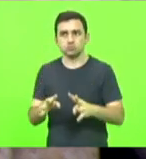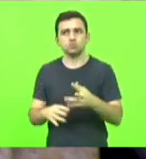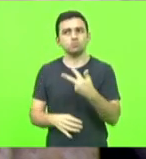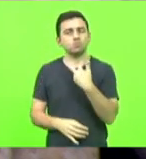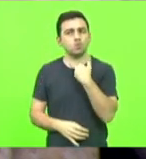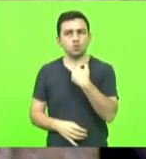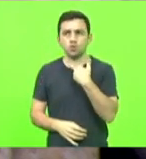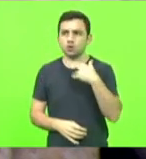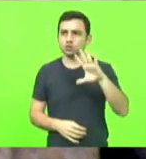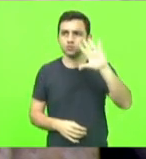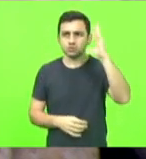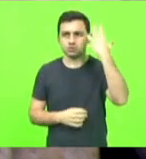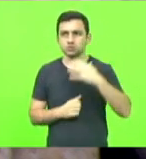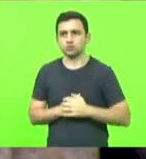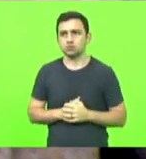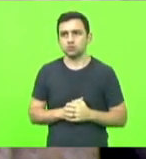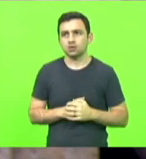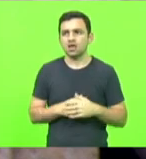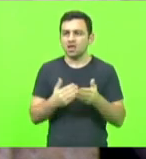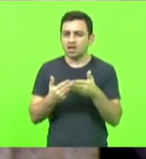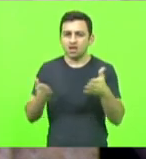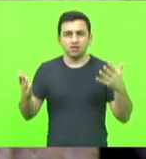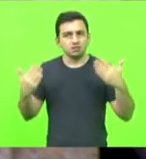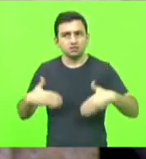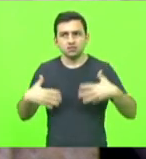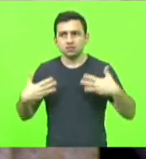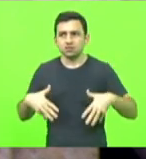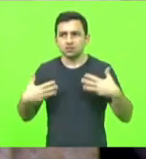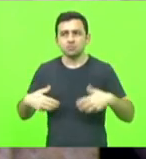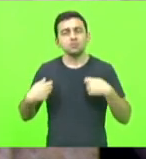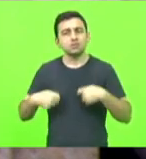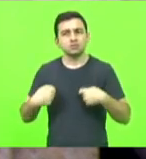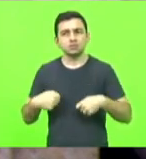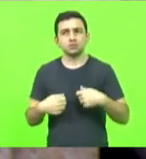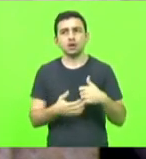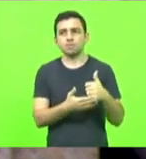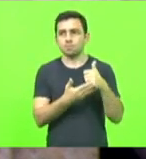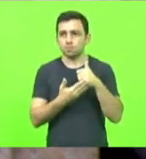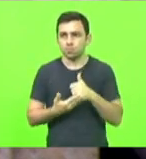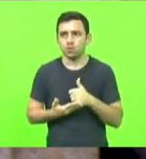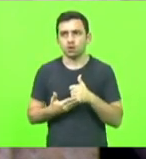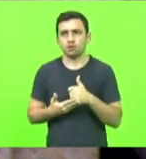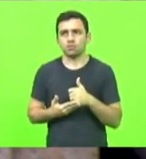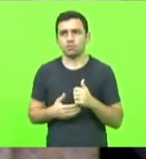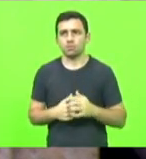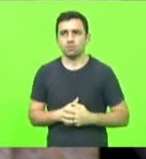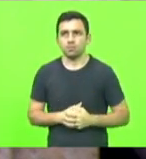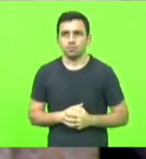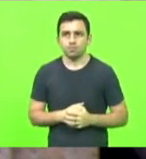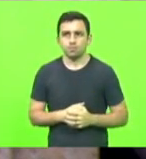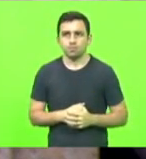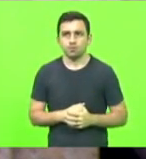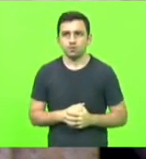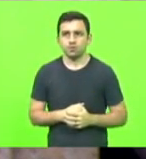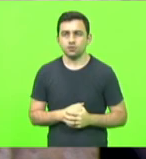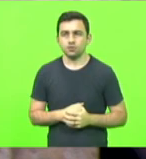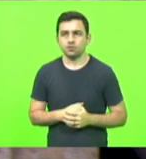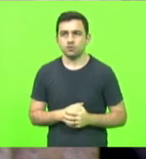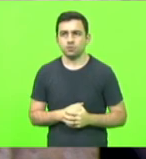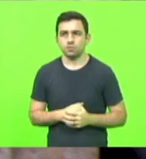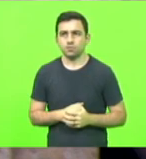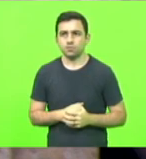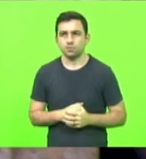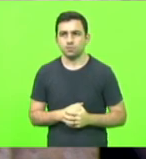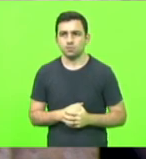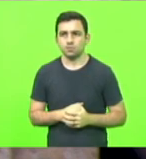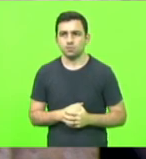continuar acontecendo. Eles estão ali desesperados e pedem socorro, e nós estamos aqui querendo. 30 segundos, deputado. Nós estamos aqui,